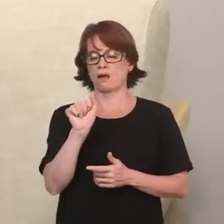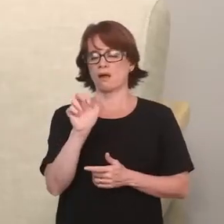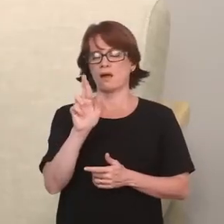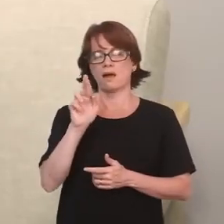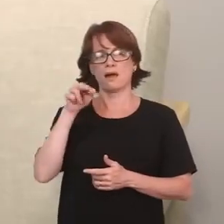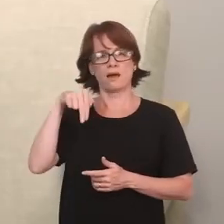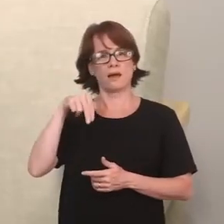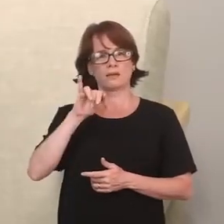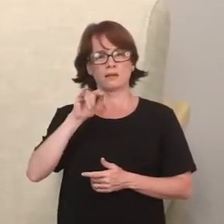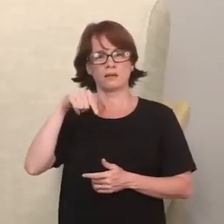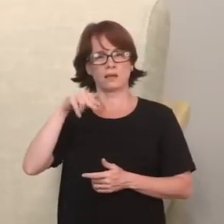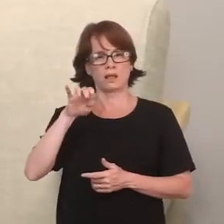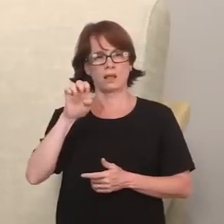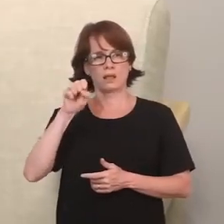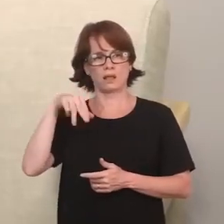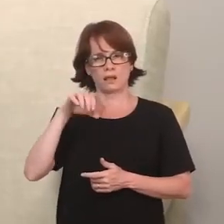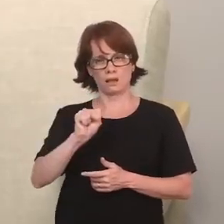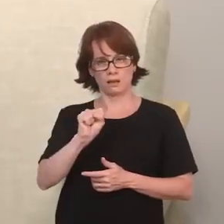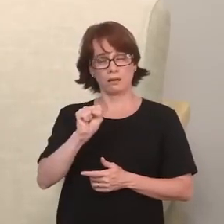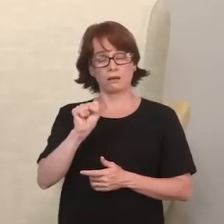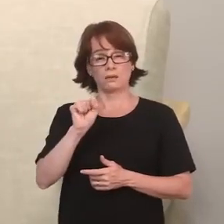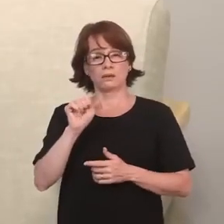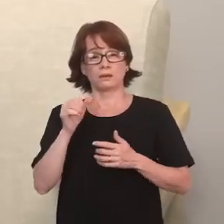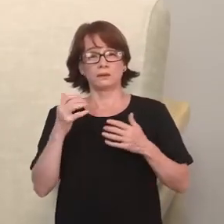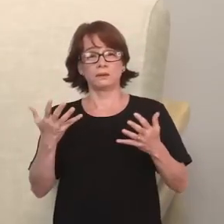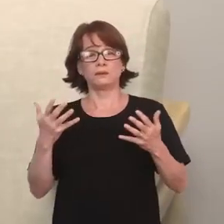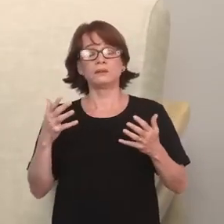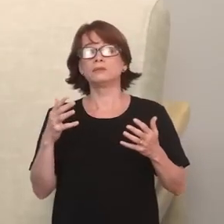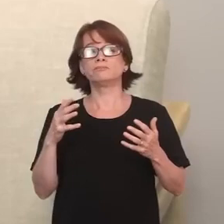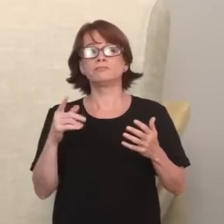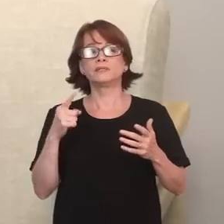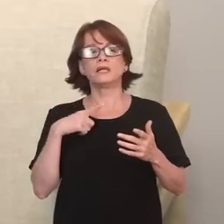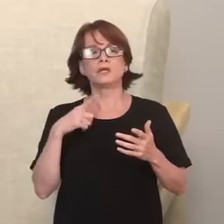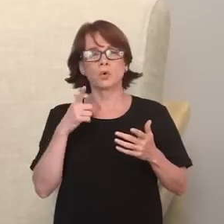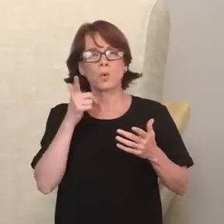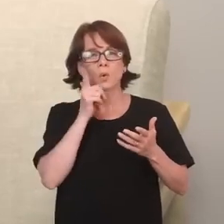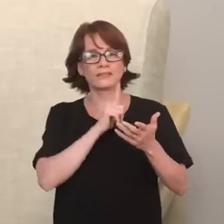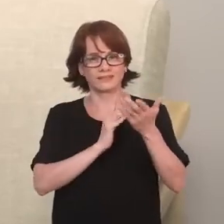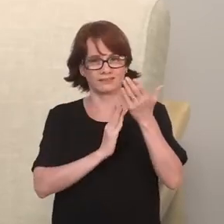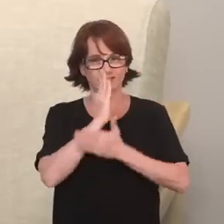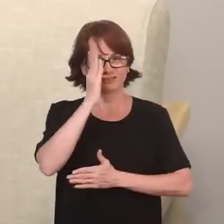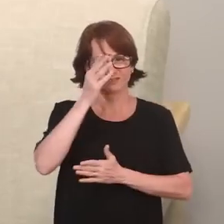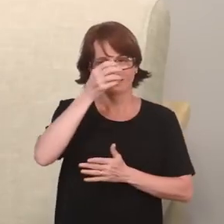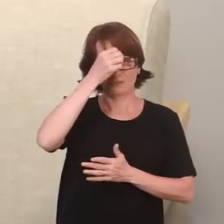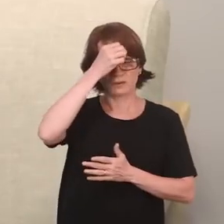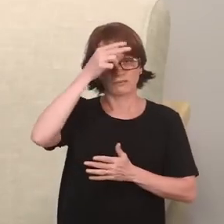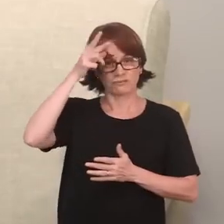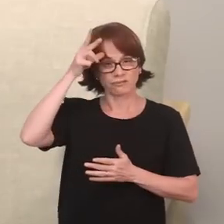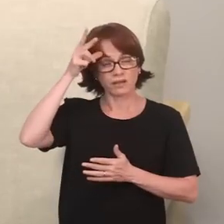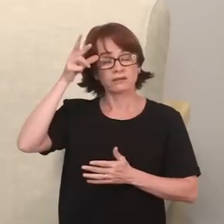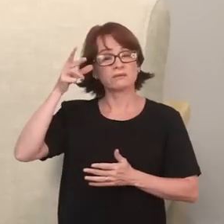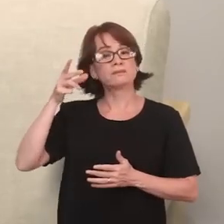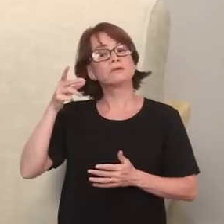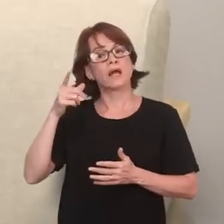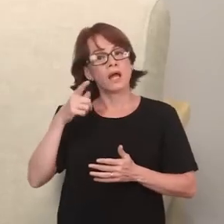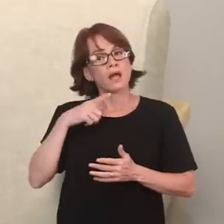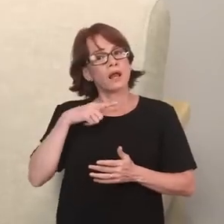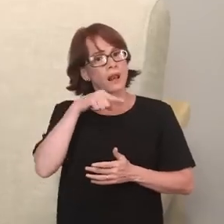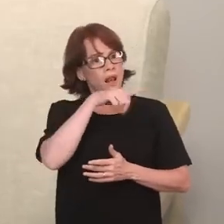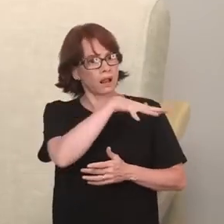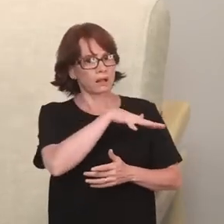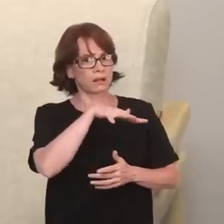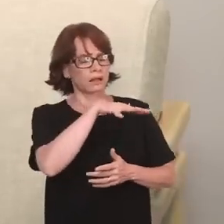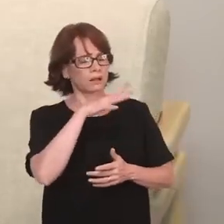E ele tinha... quando ele foi eleito, ele viu que tinha ideologia de gênero